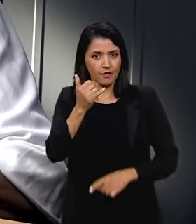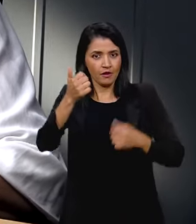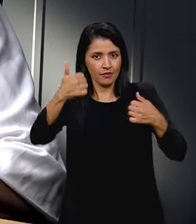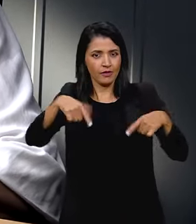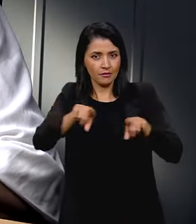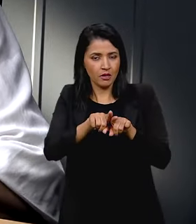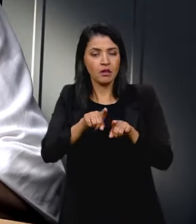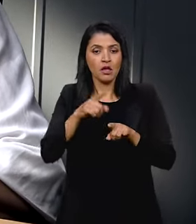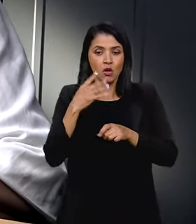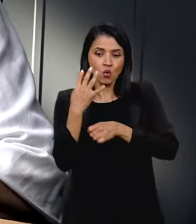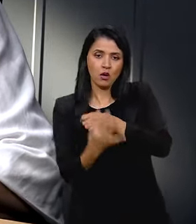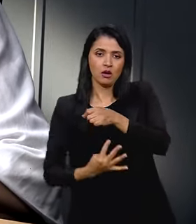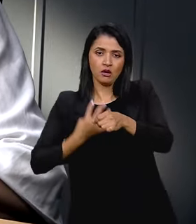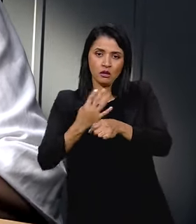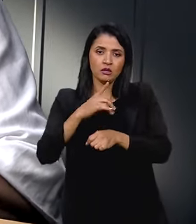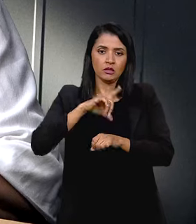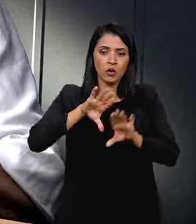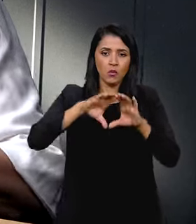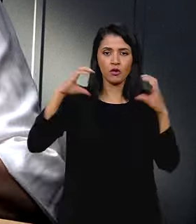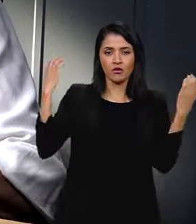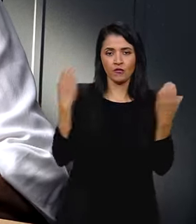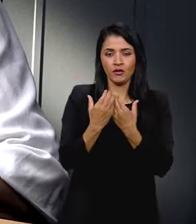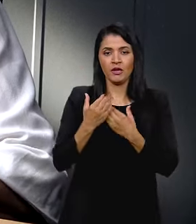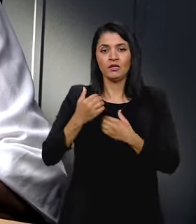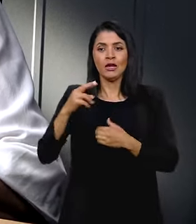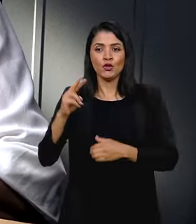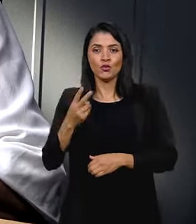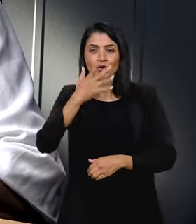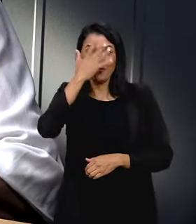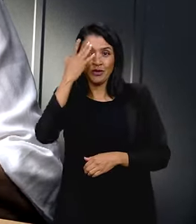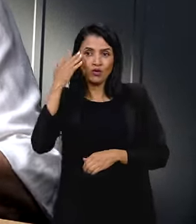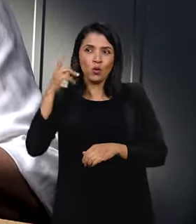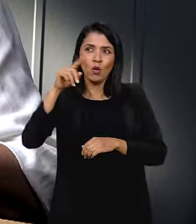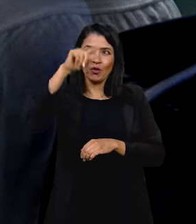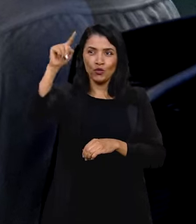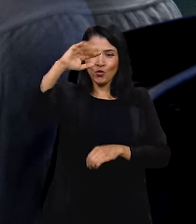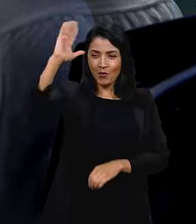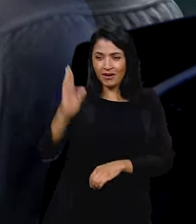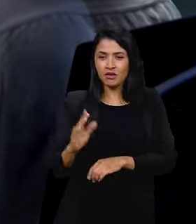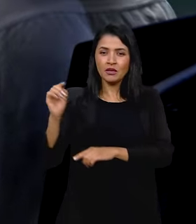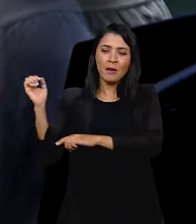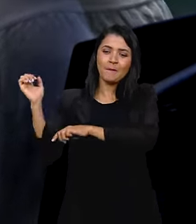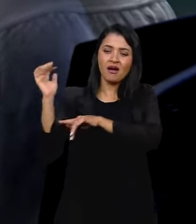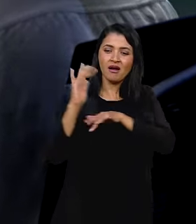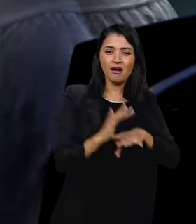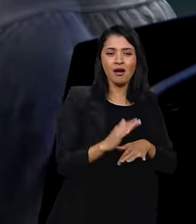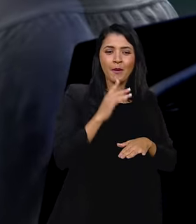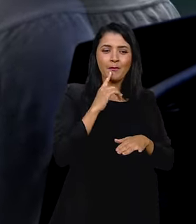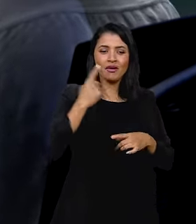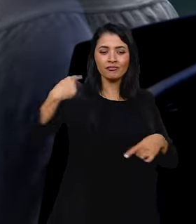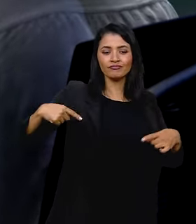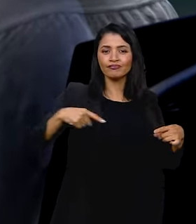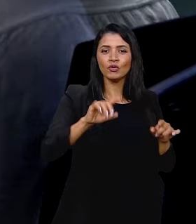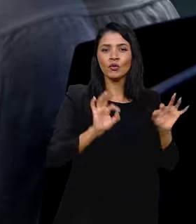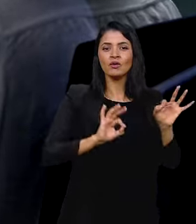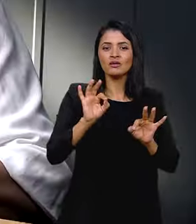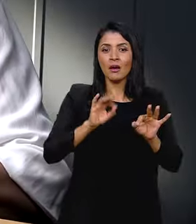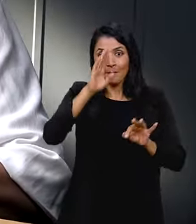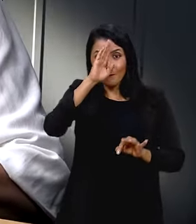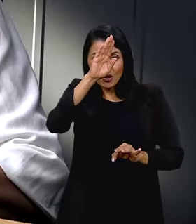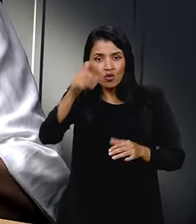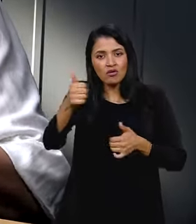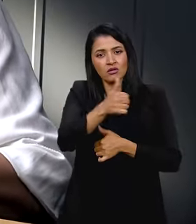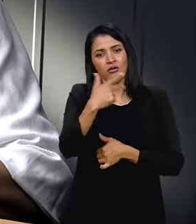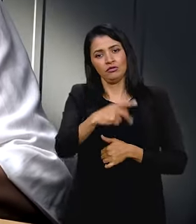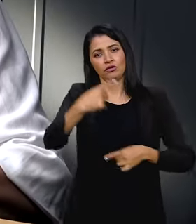cada 4ro anos a gente tem uma conferência que reúne cerca de 2.000 pessoas de todo o país para ditar as prioridades dessa política né